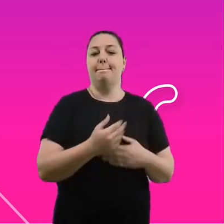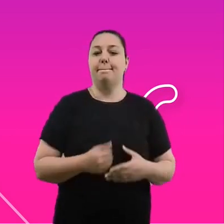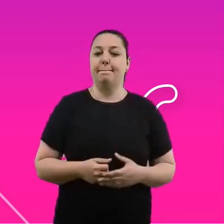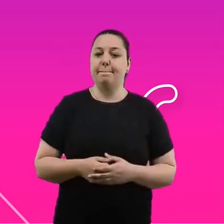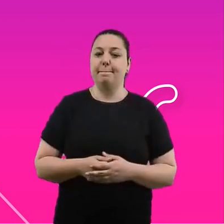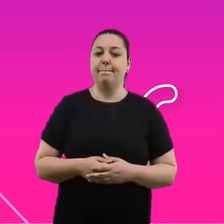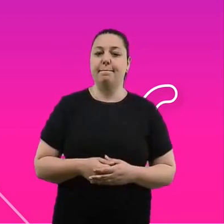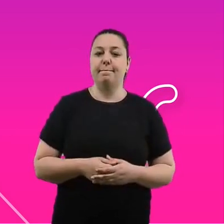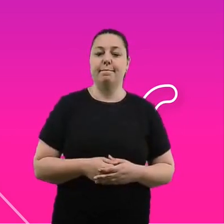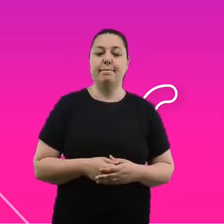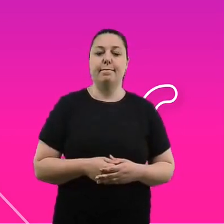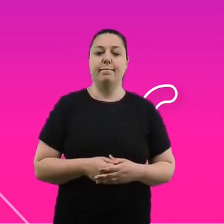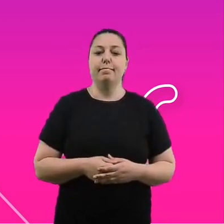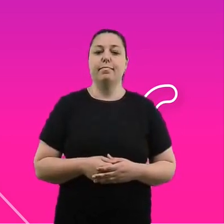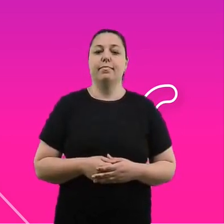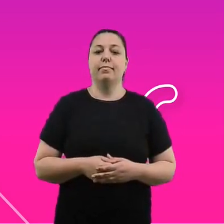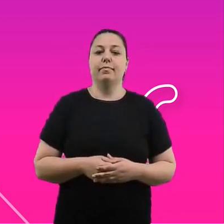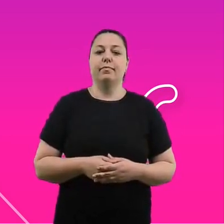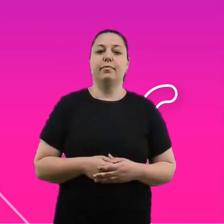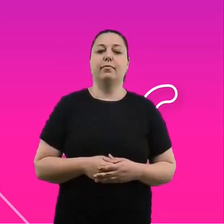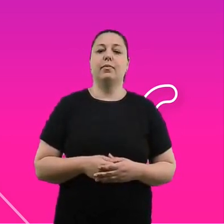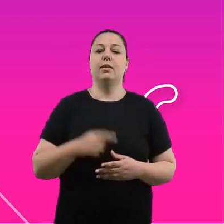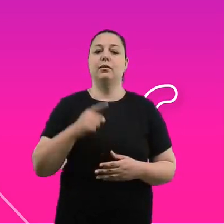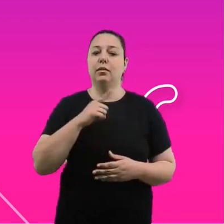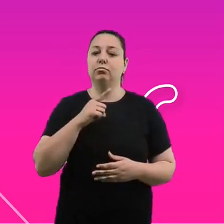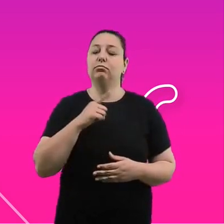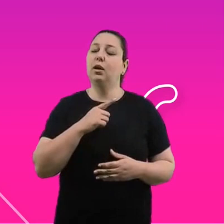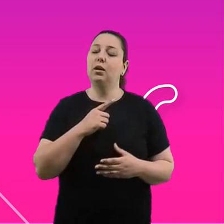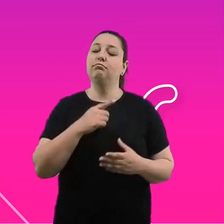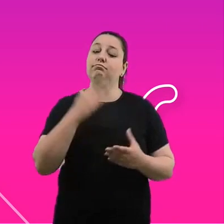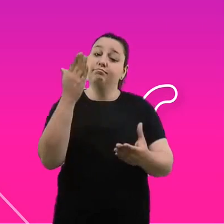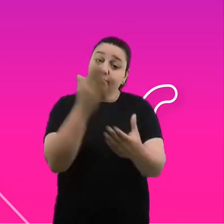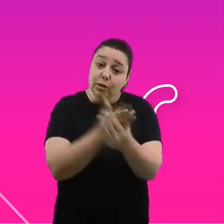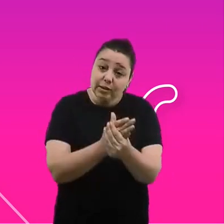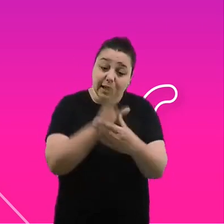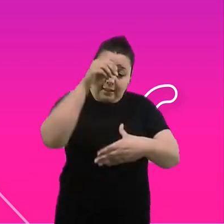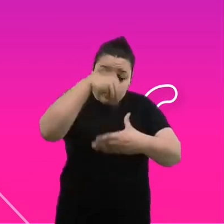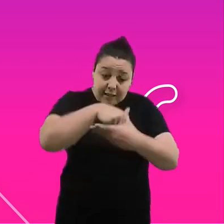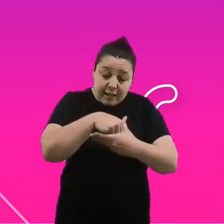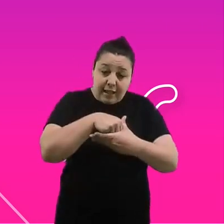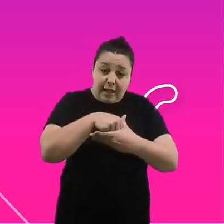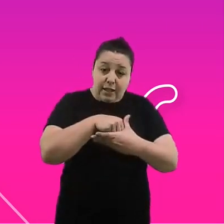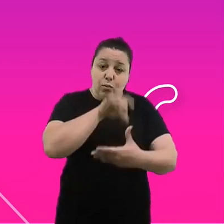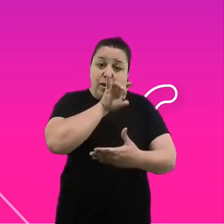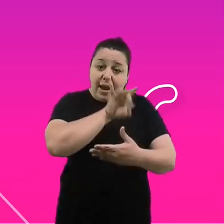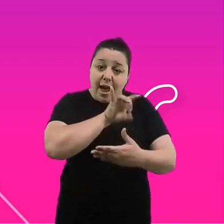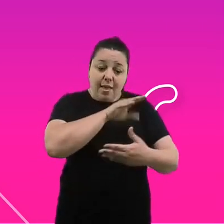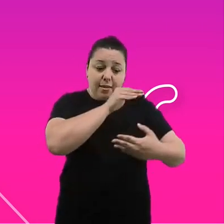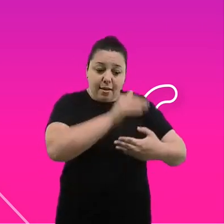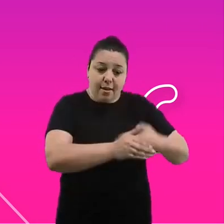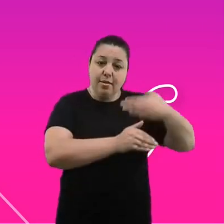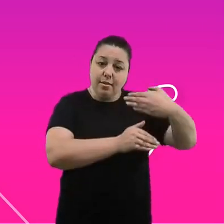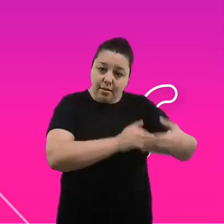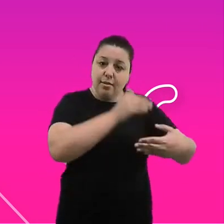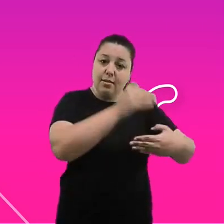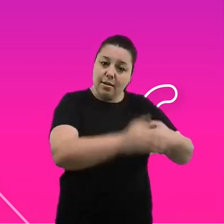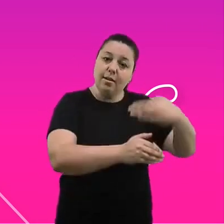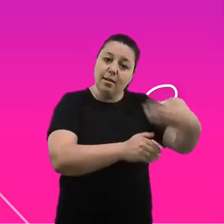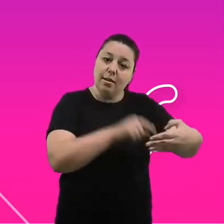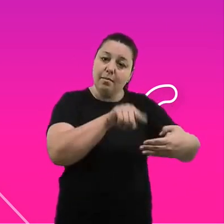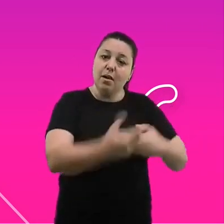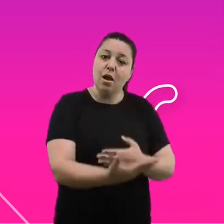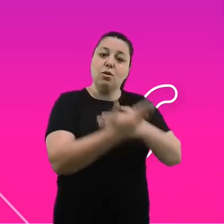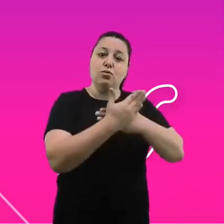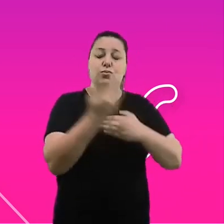estabelecido um fluxograma, uma divisão para que fosse elaborado a sentença, prolatada a sentença,